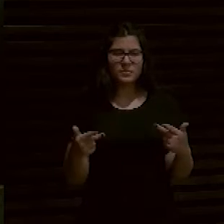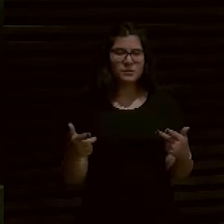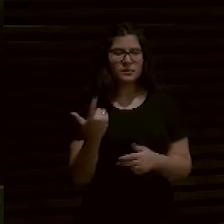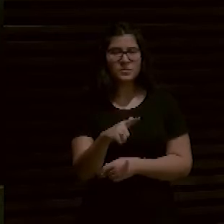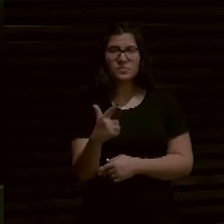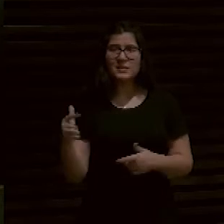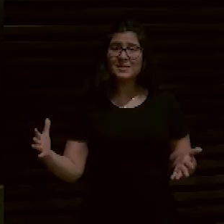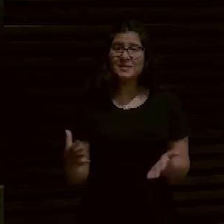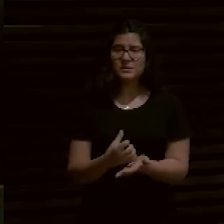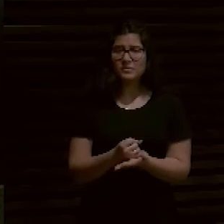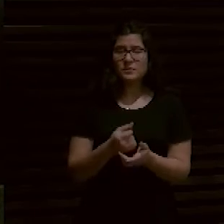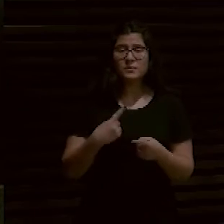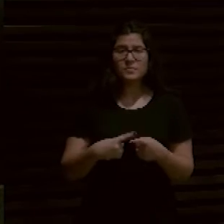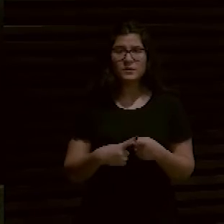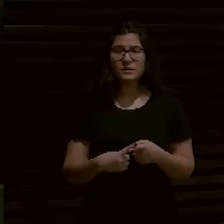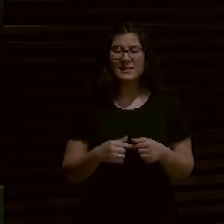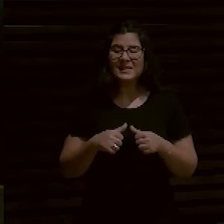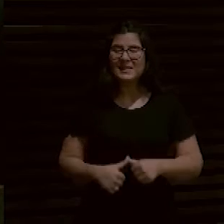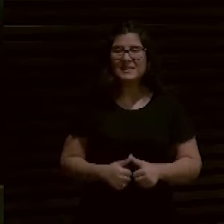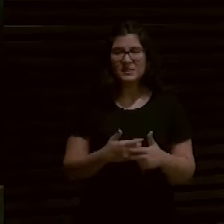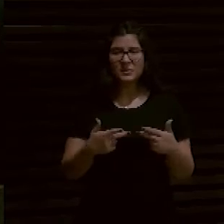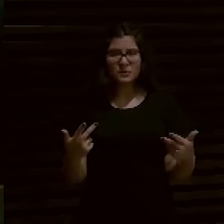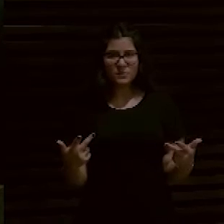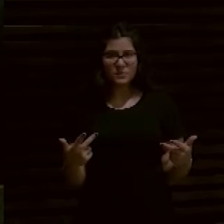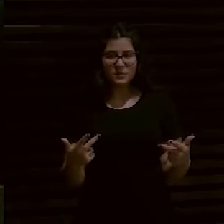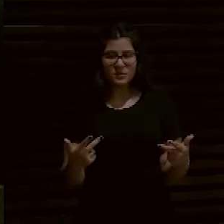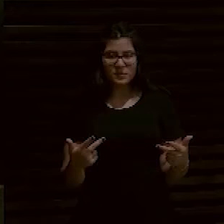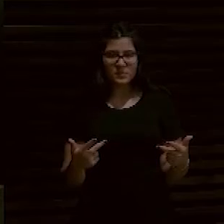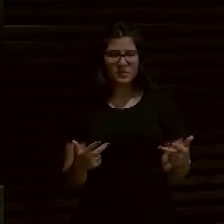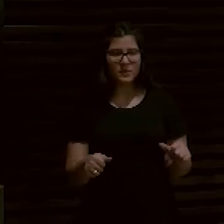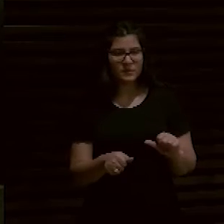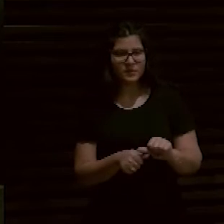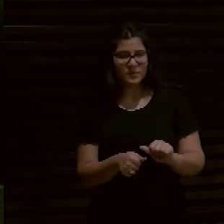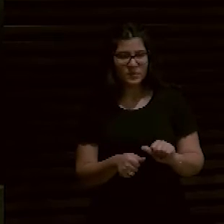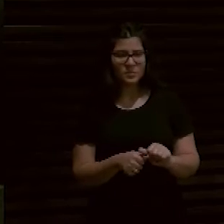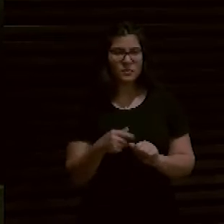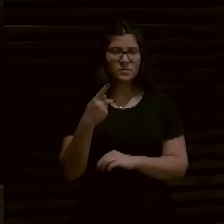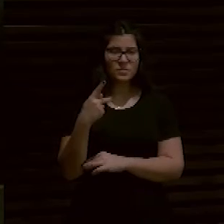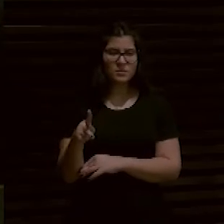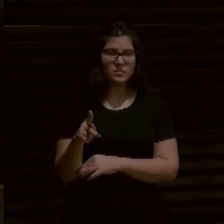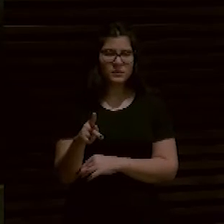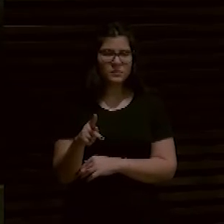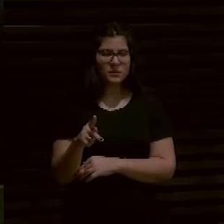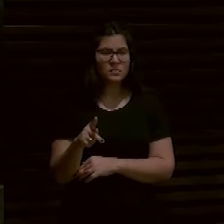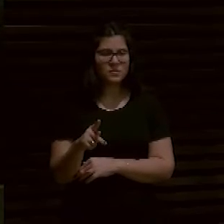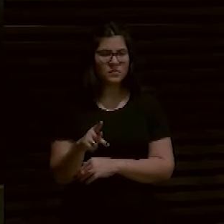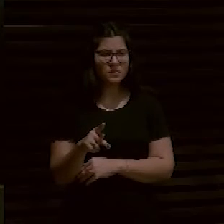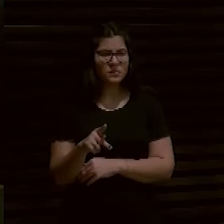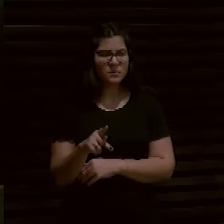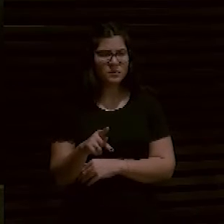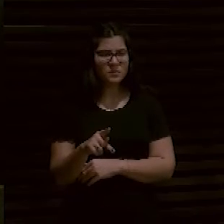salvação. Porque dessas coisas é forjado o seu interior.